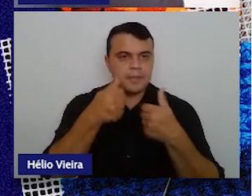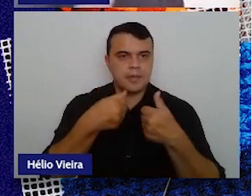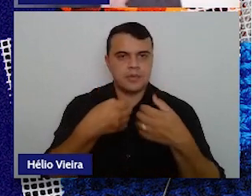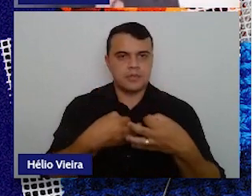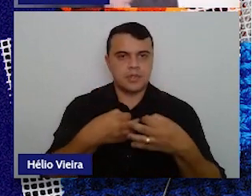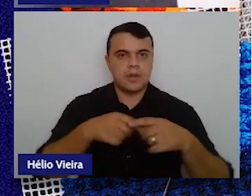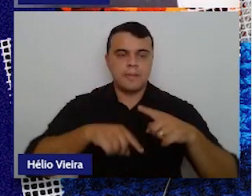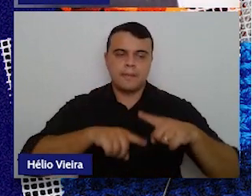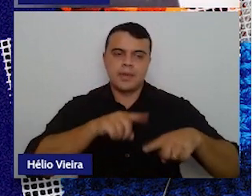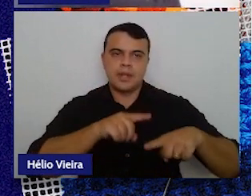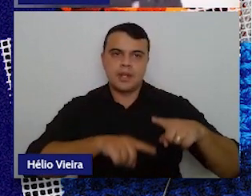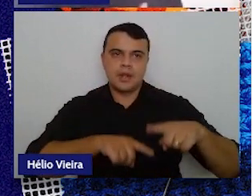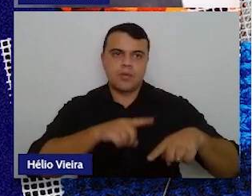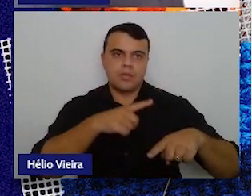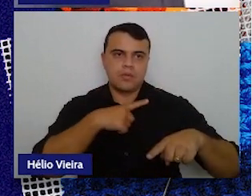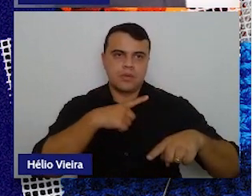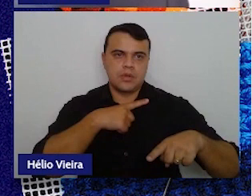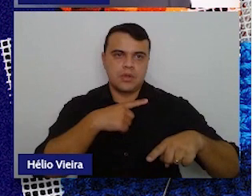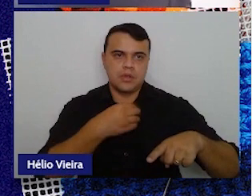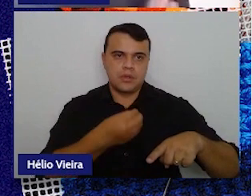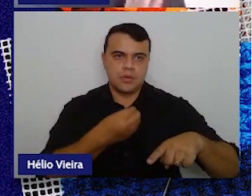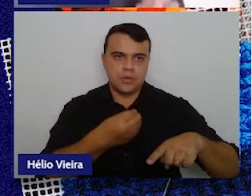os materiais,